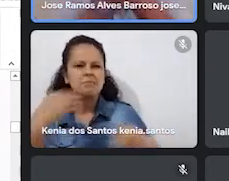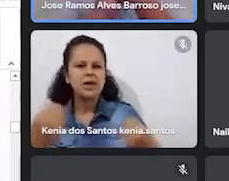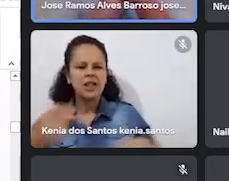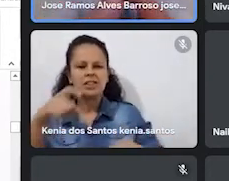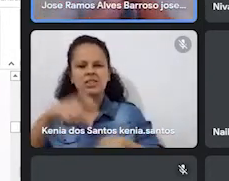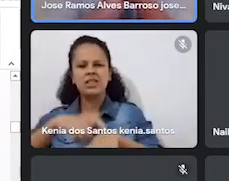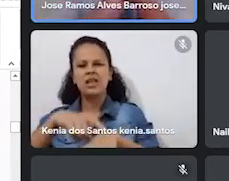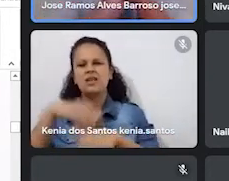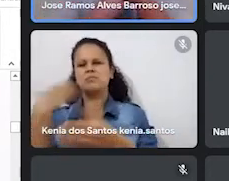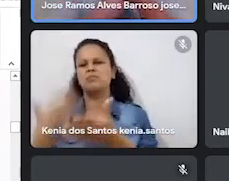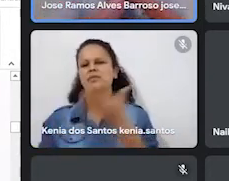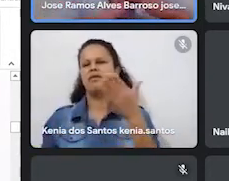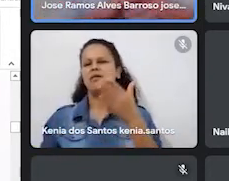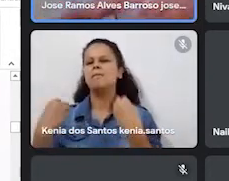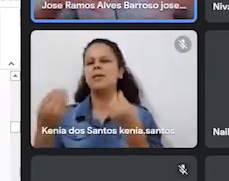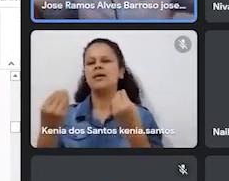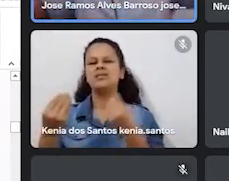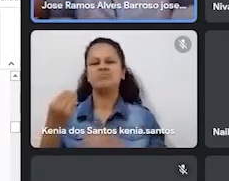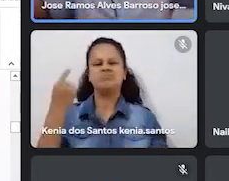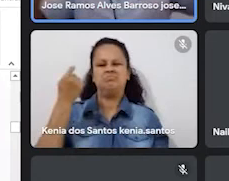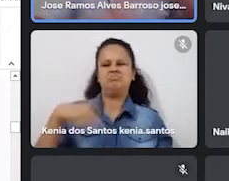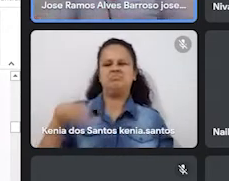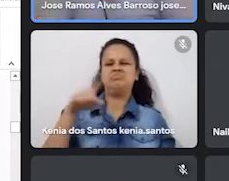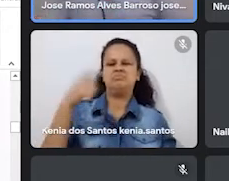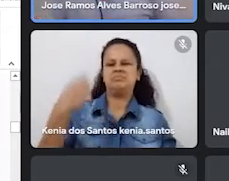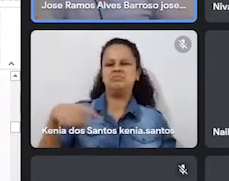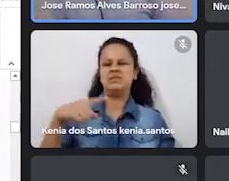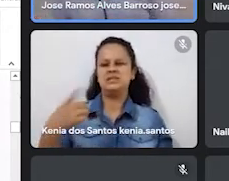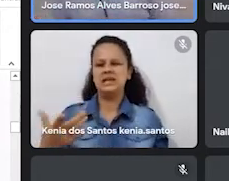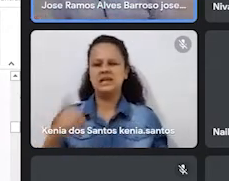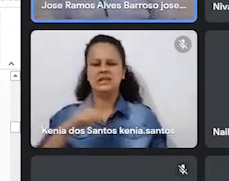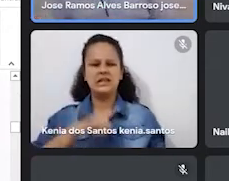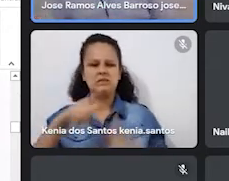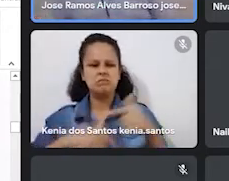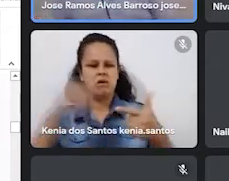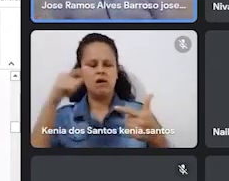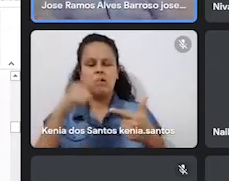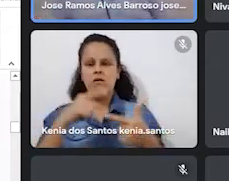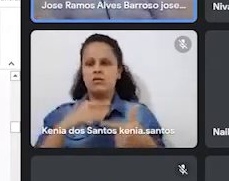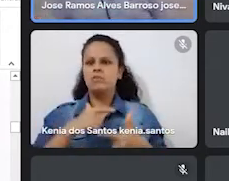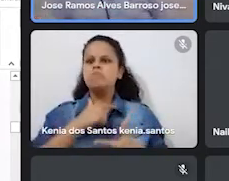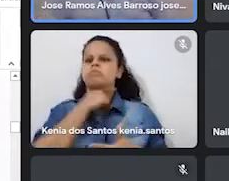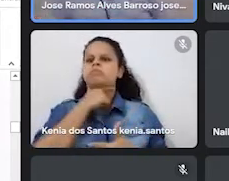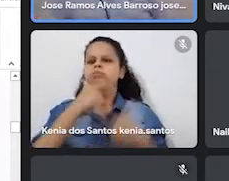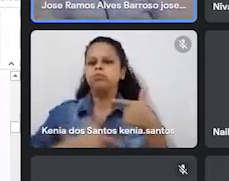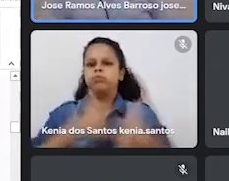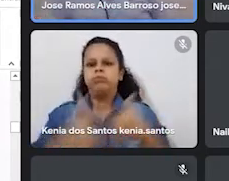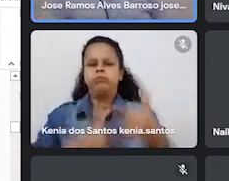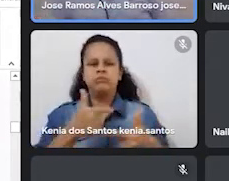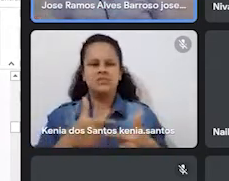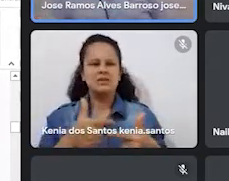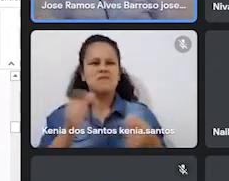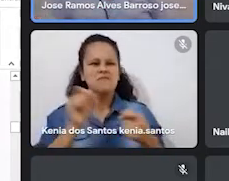gente vai perder fazendo essa análise com essas tanto de atividades que a gente tem que fazer.